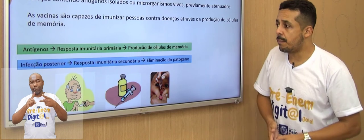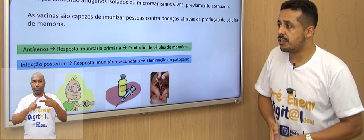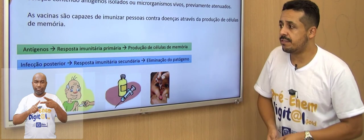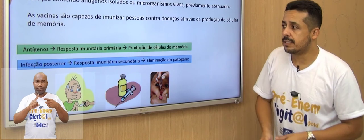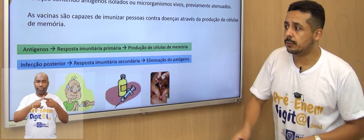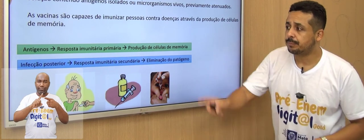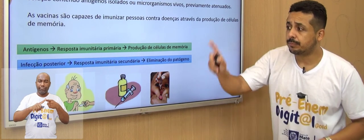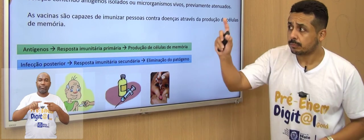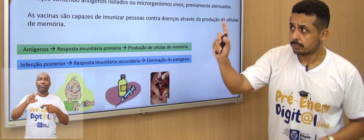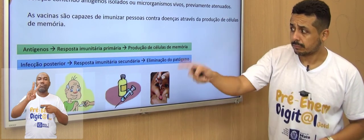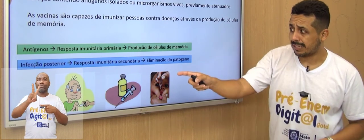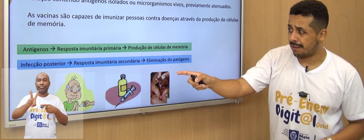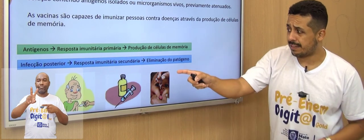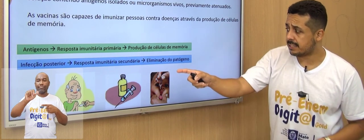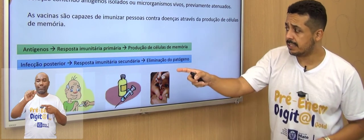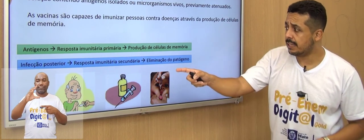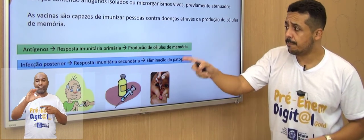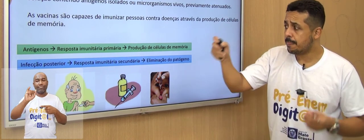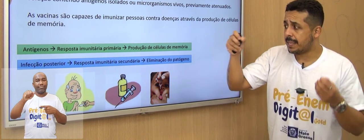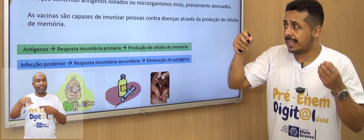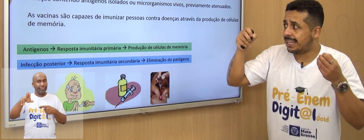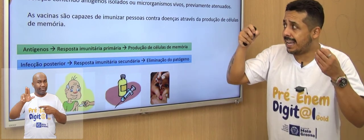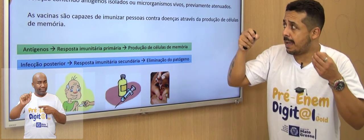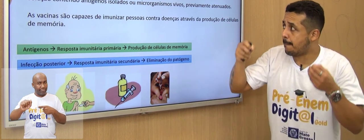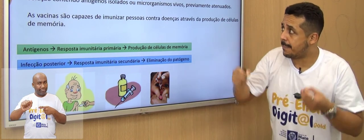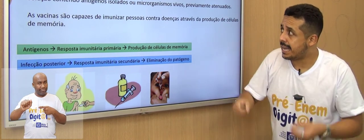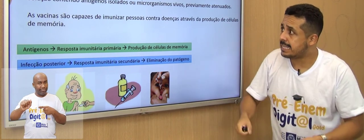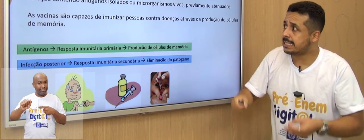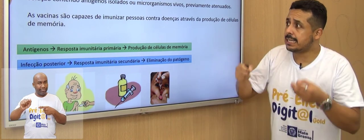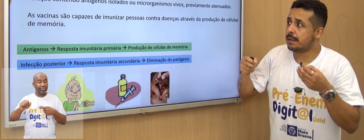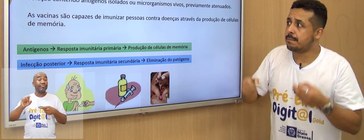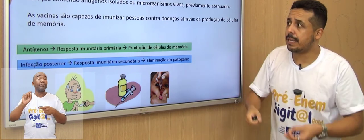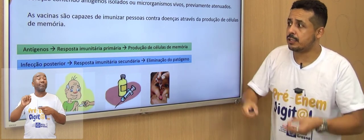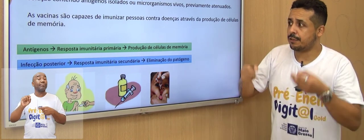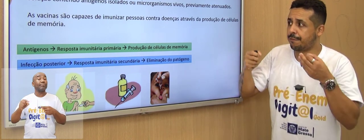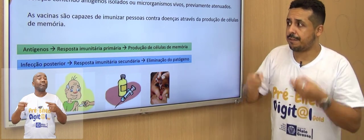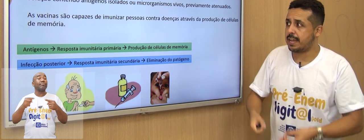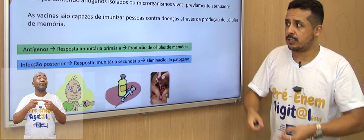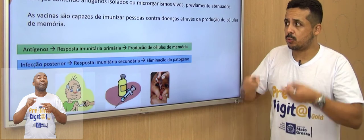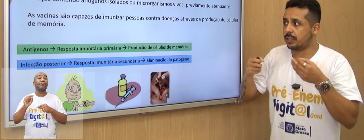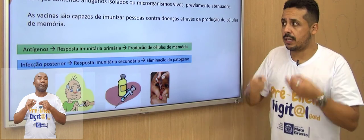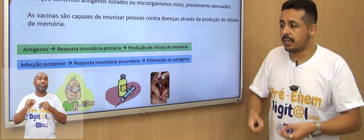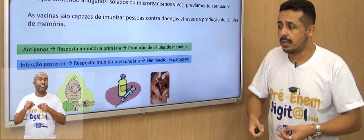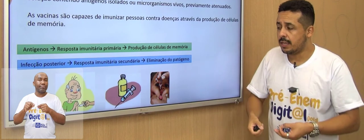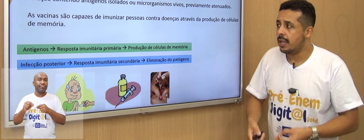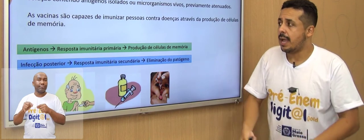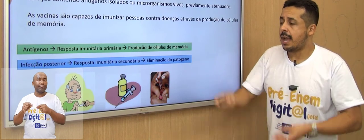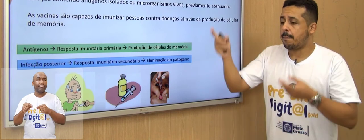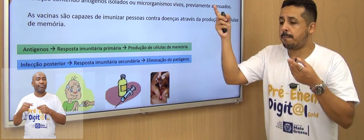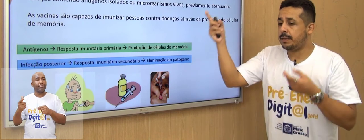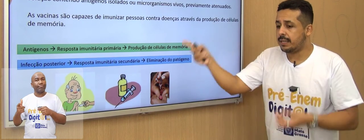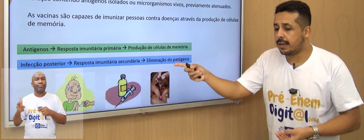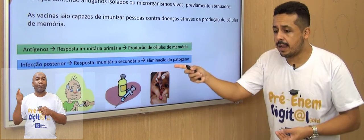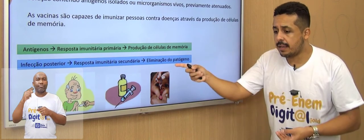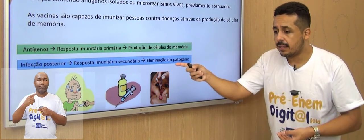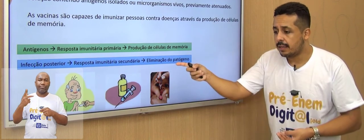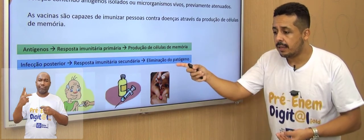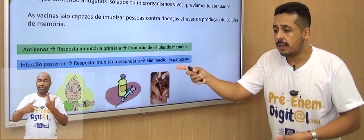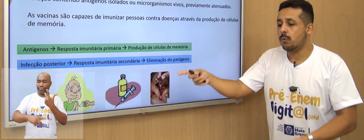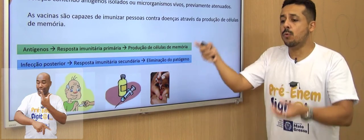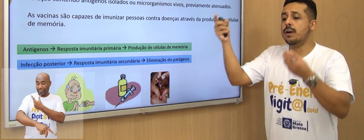em forma de revisão. A vacina, ela basicamente faz o quê?